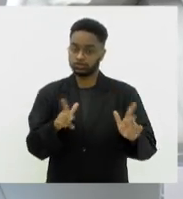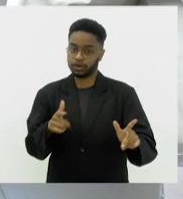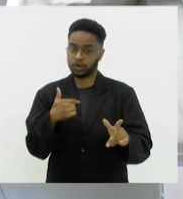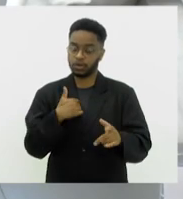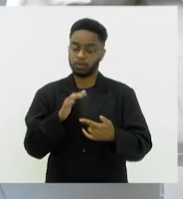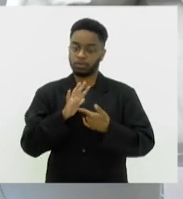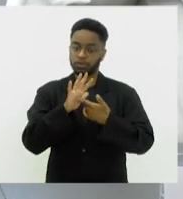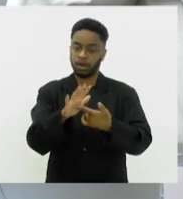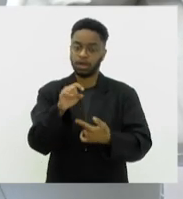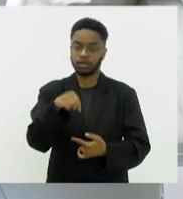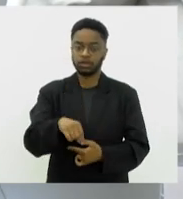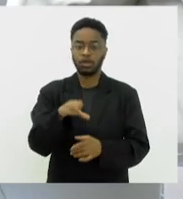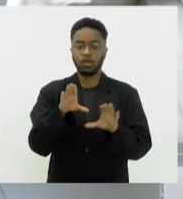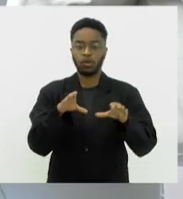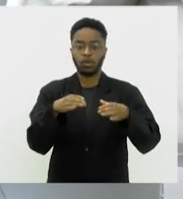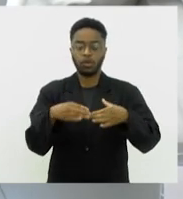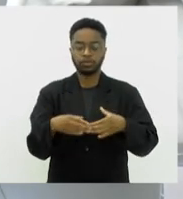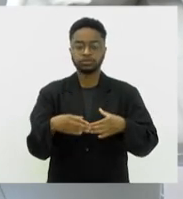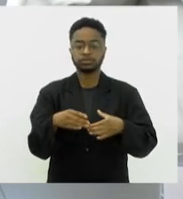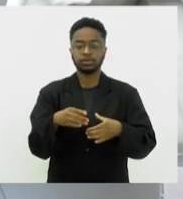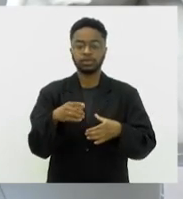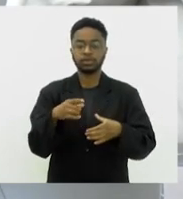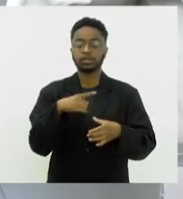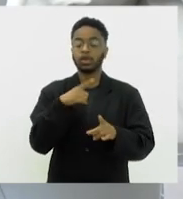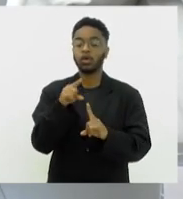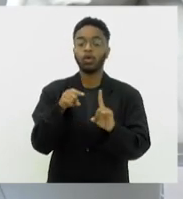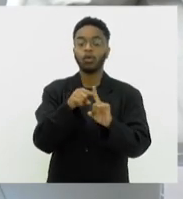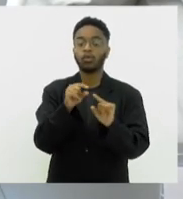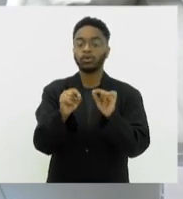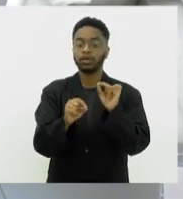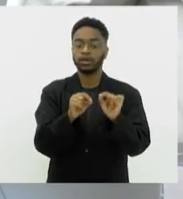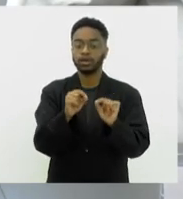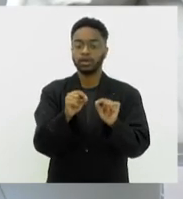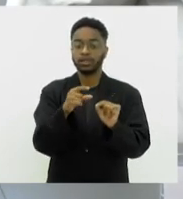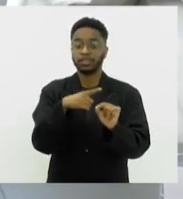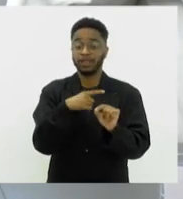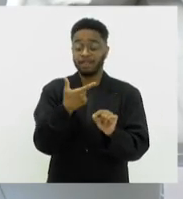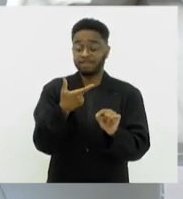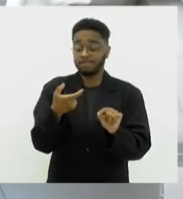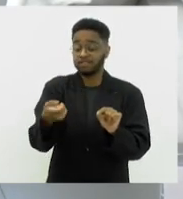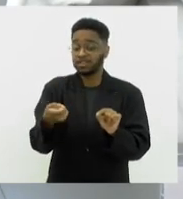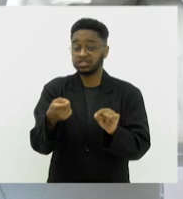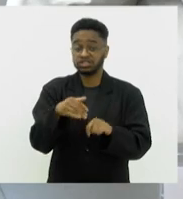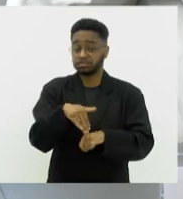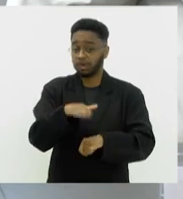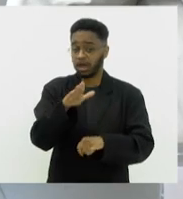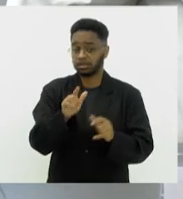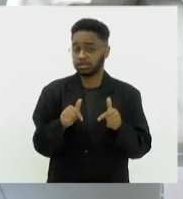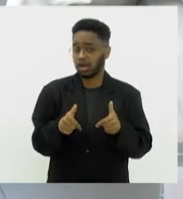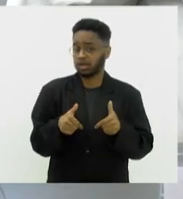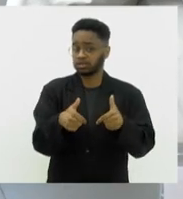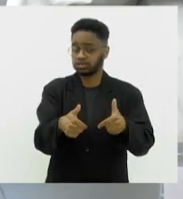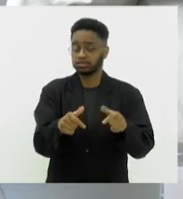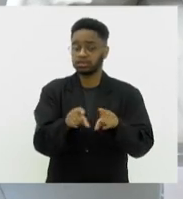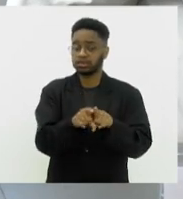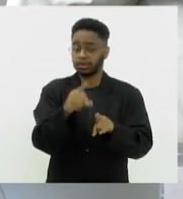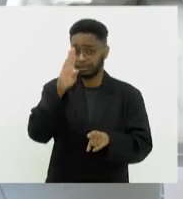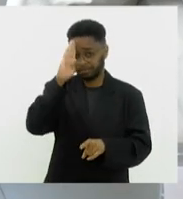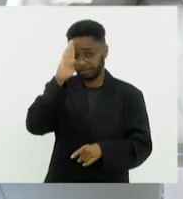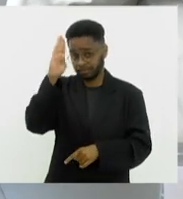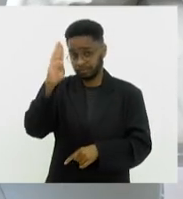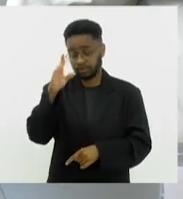comissão ele tratava exatamente de mais de 20 iniciativas em especial comprom